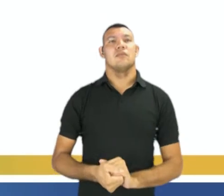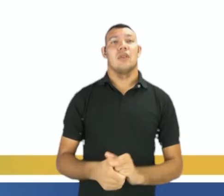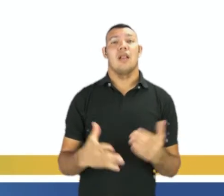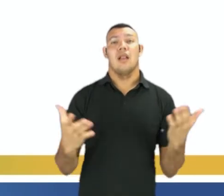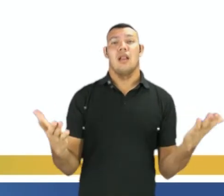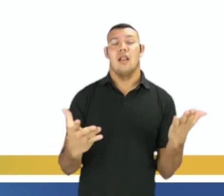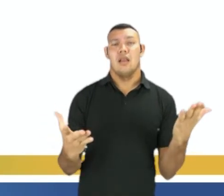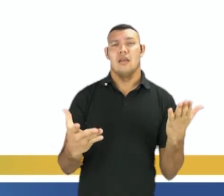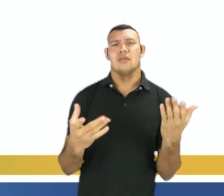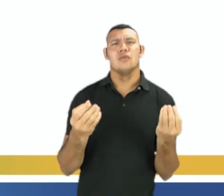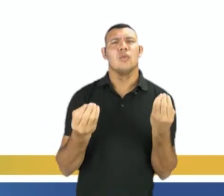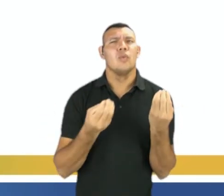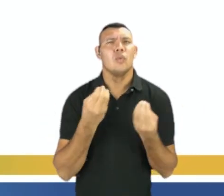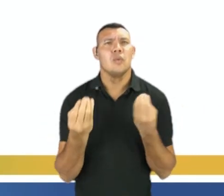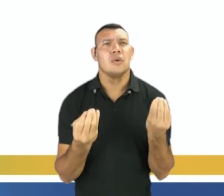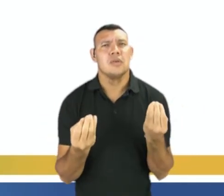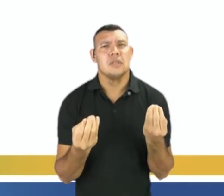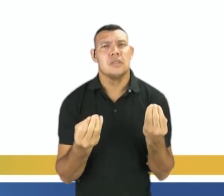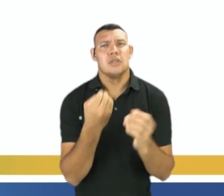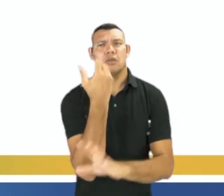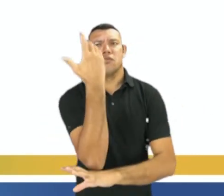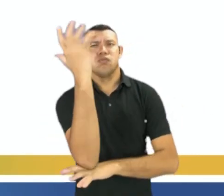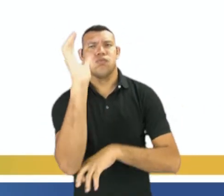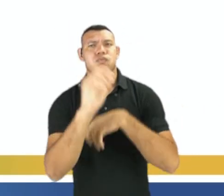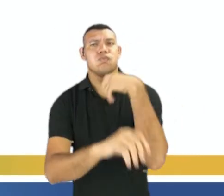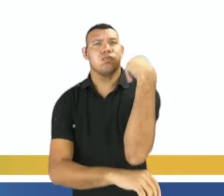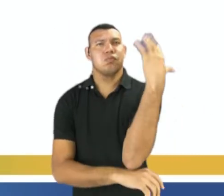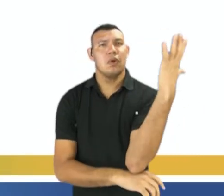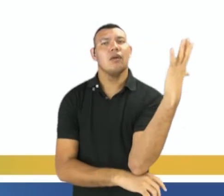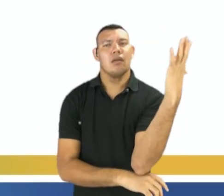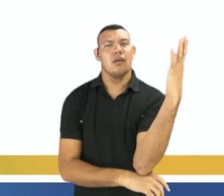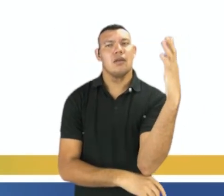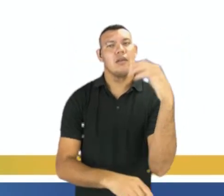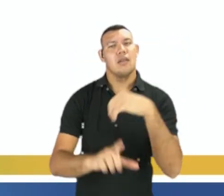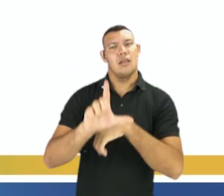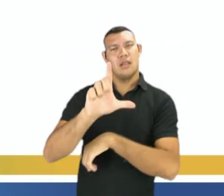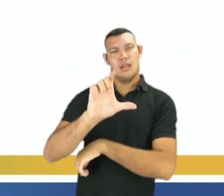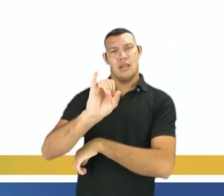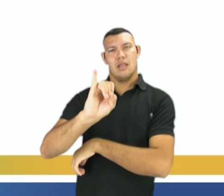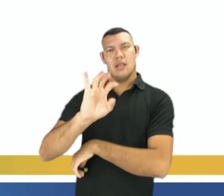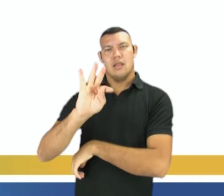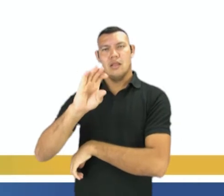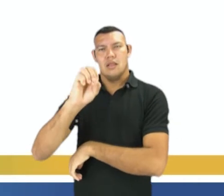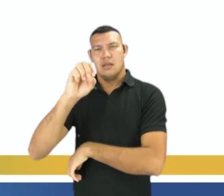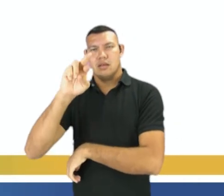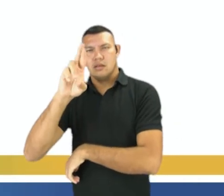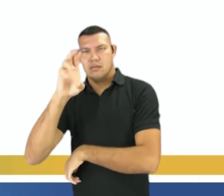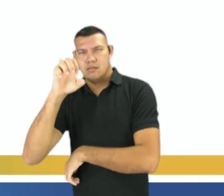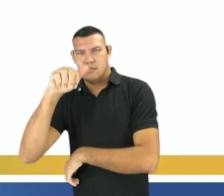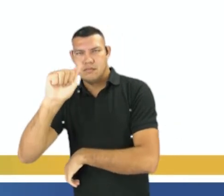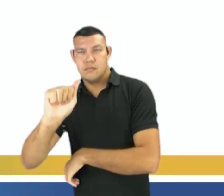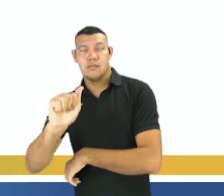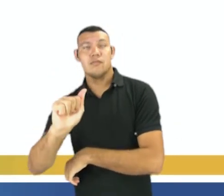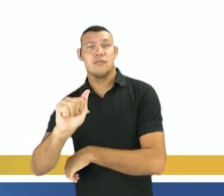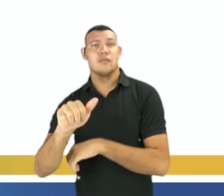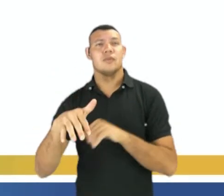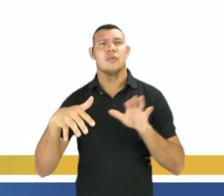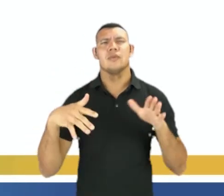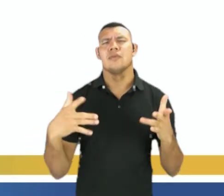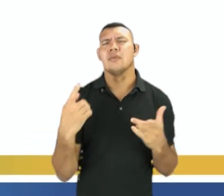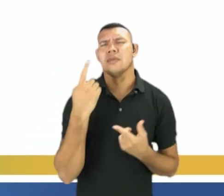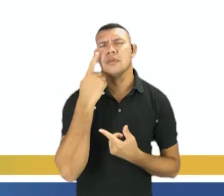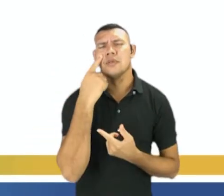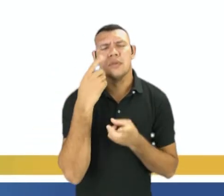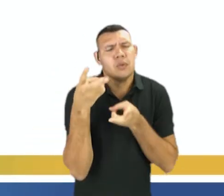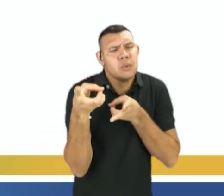outra formação de vegetais, que tem também alguma interferência climática na formação desses vegetais. Até agora você